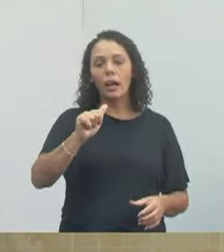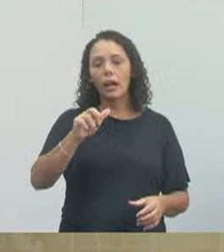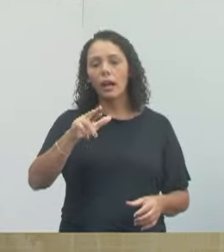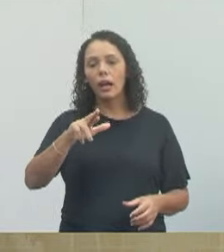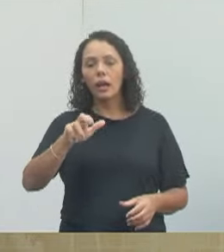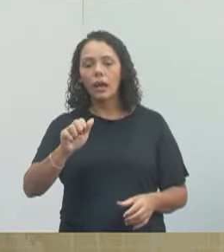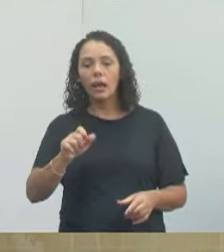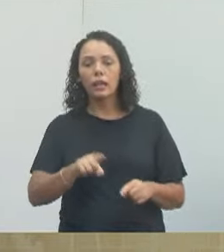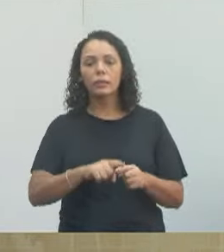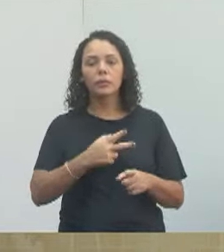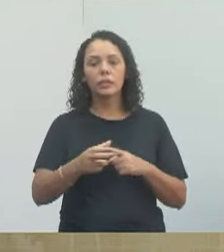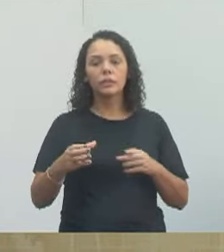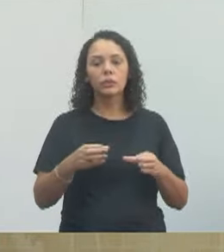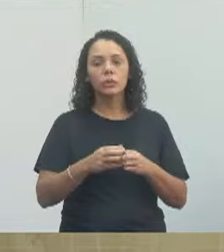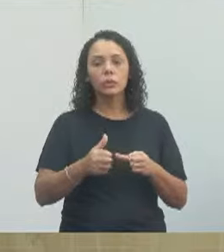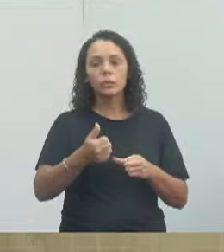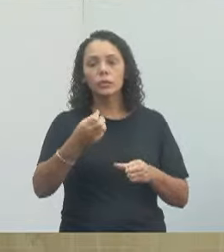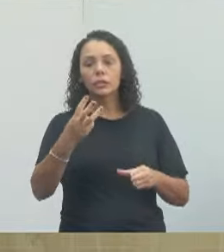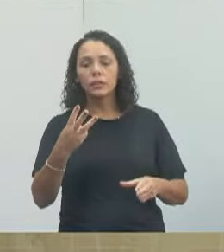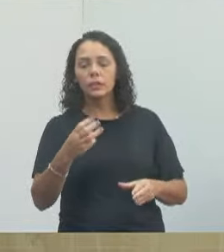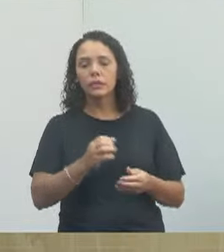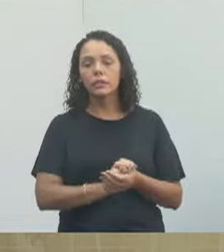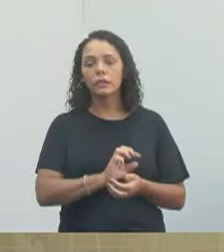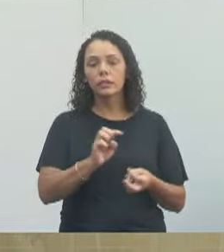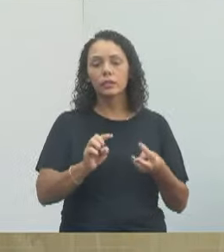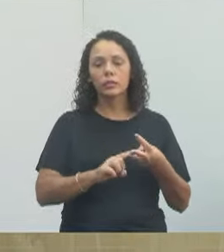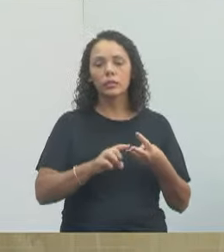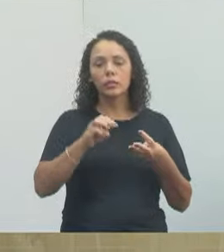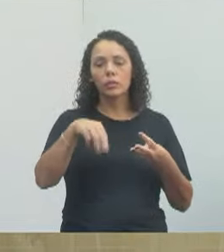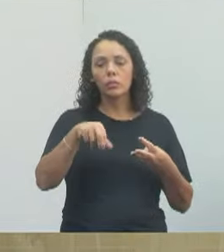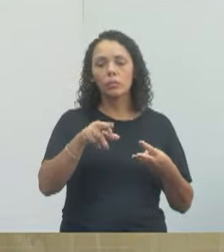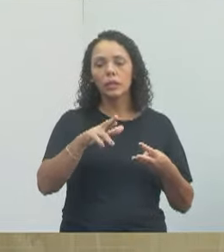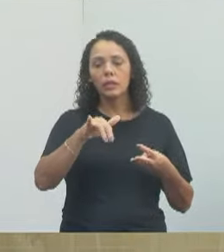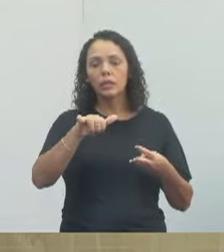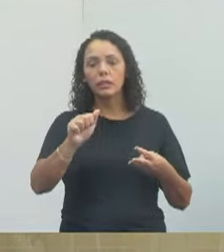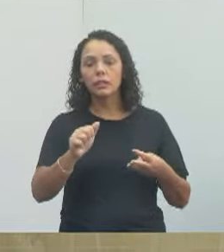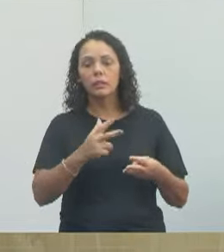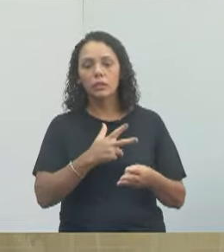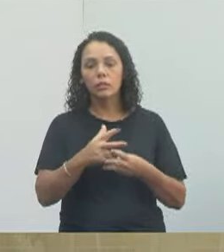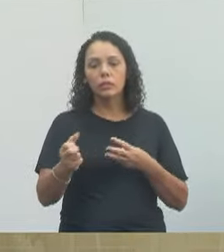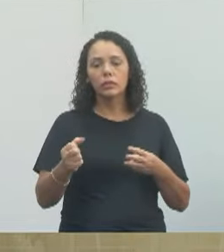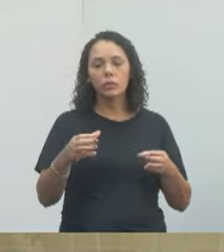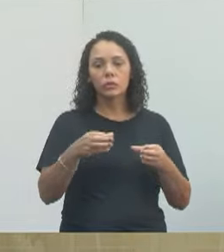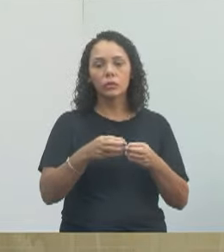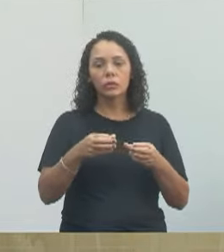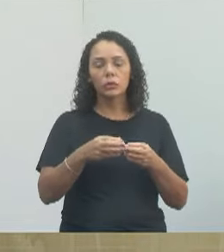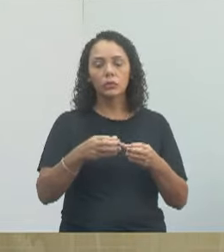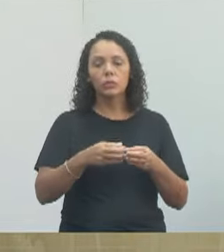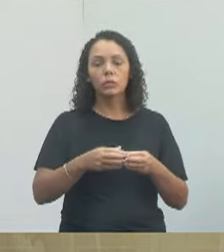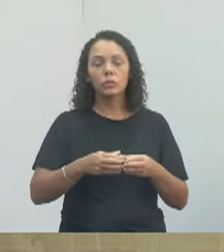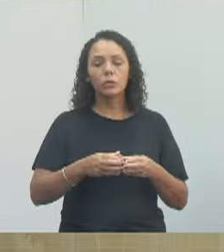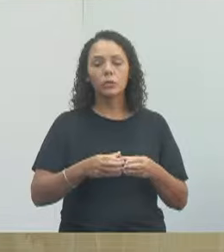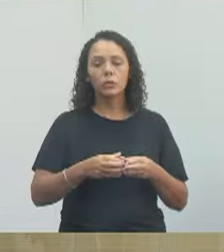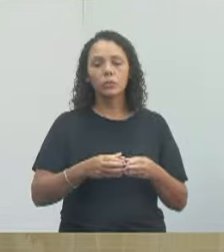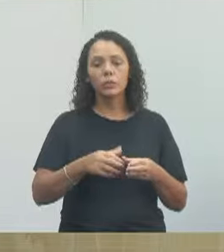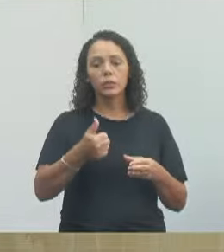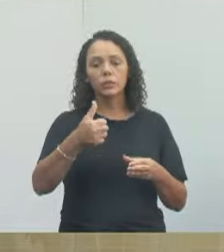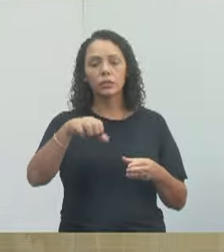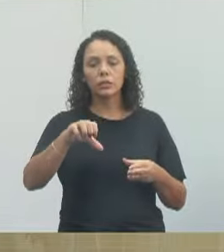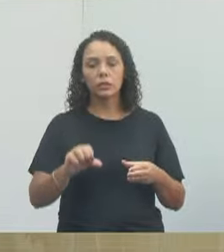categoria sub-13 Maria Fernandes pela Conquista das medalhas de campeã nas categoria absoluto e